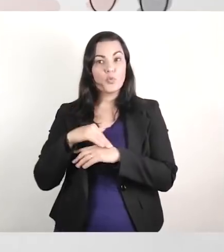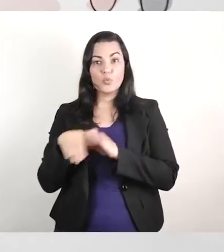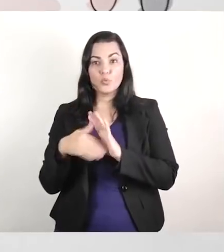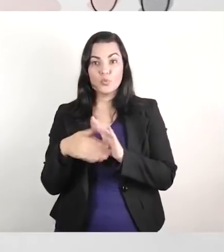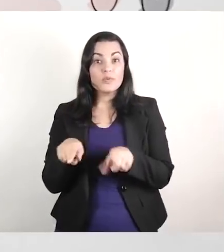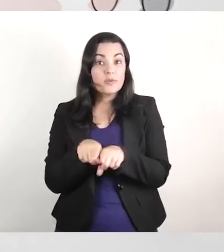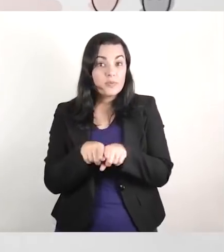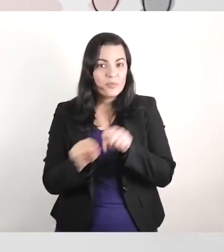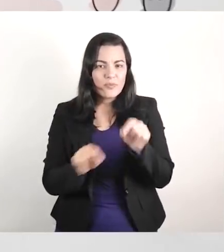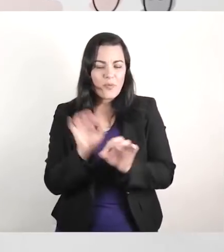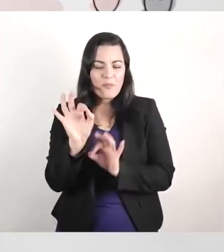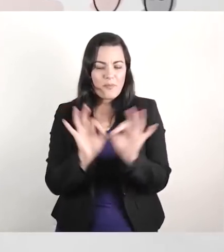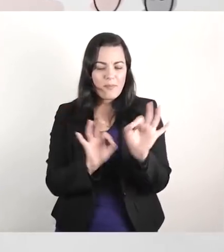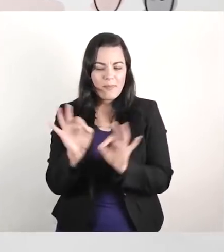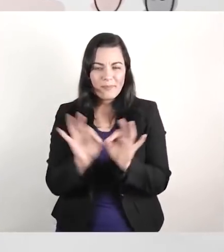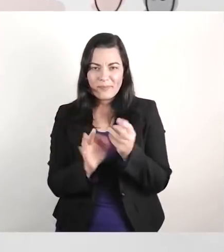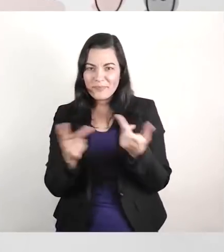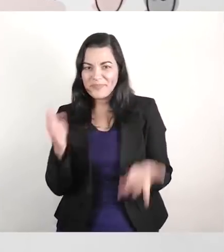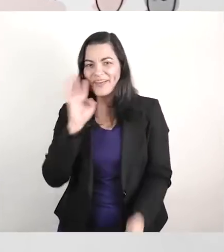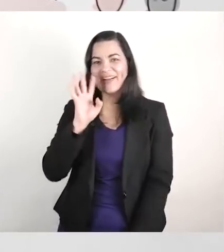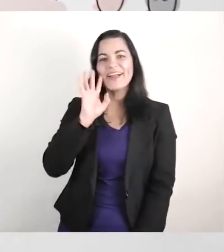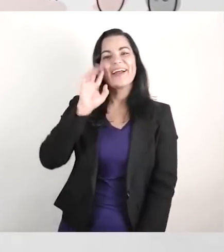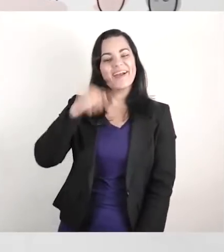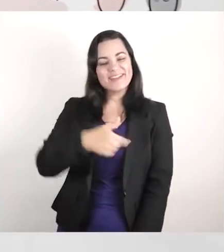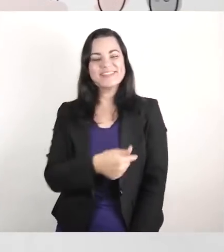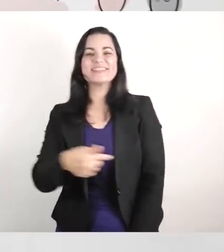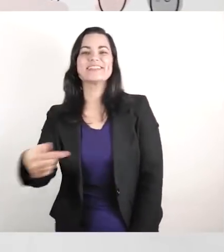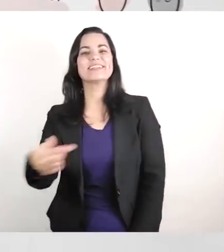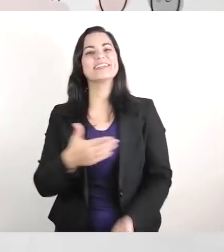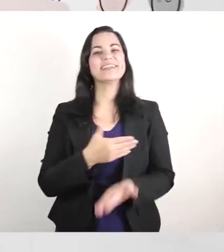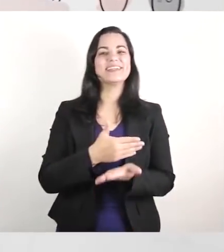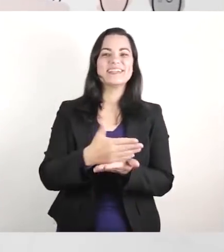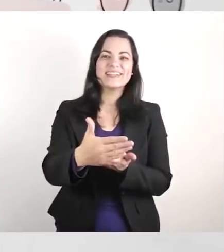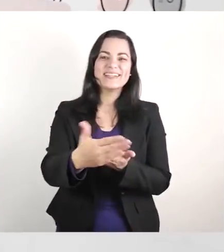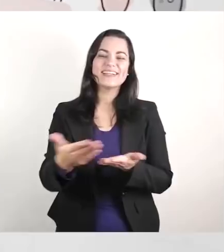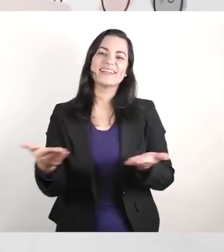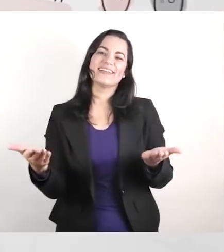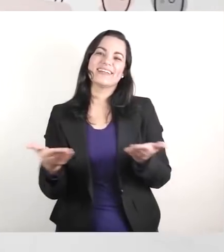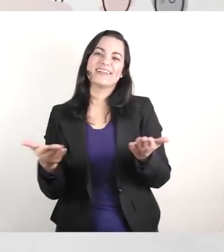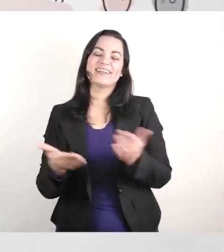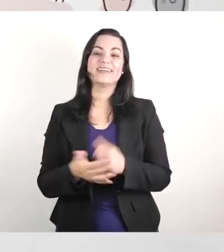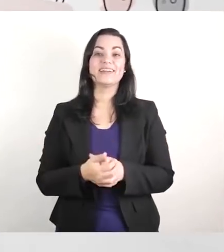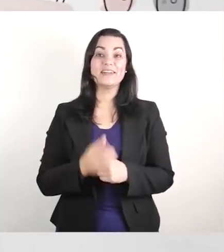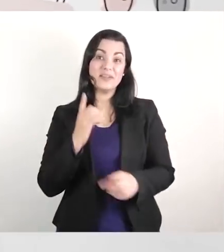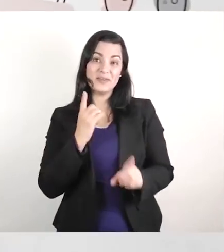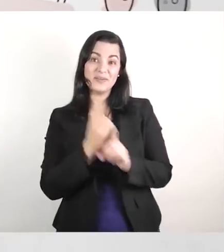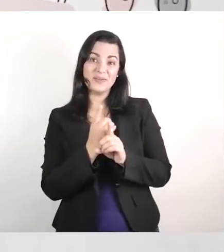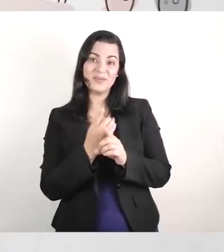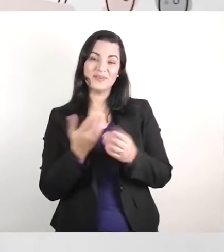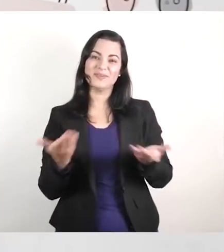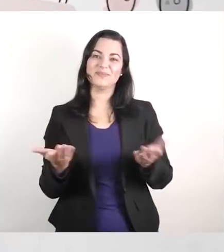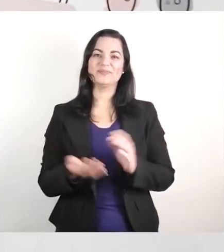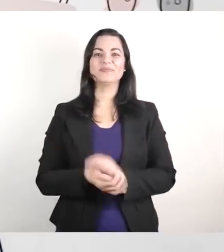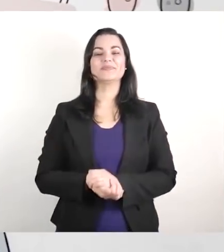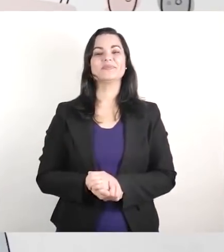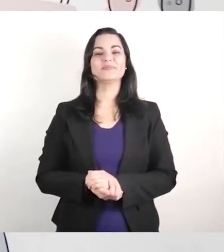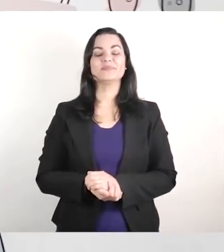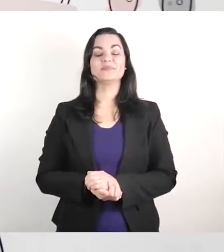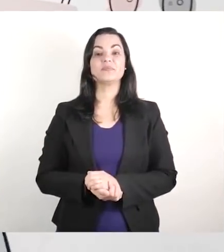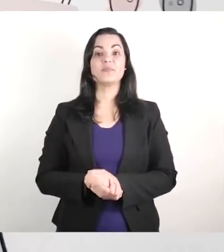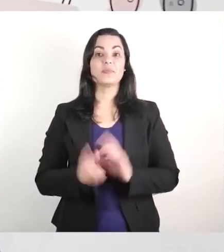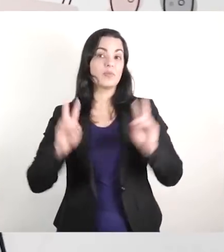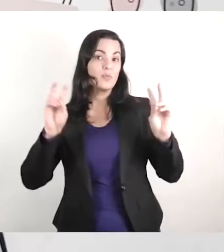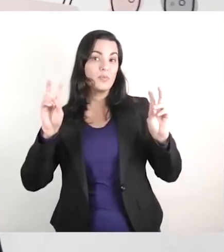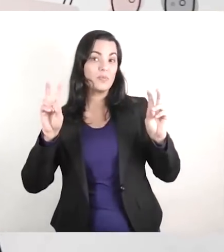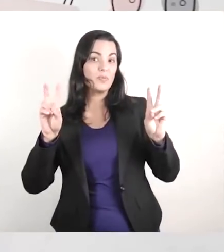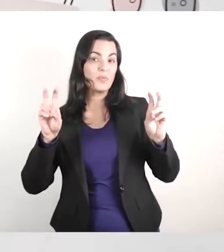planejando aí algumas coisas bem legais para essa semana que está começando com o nosso encontro de hoje. O